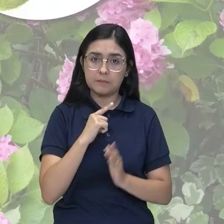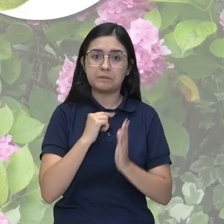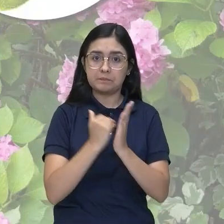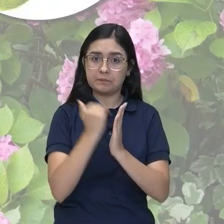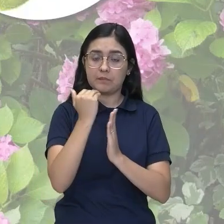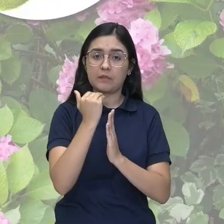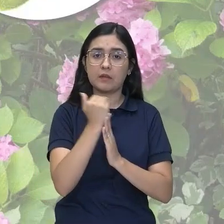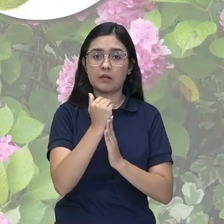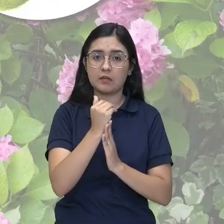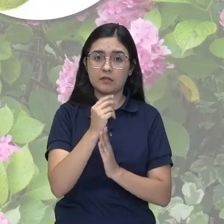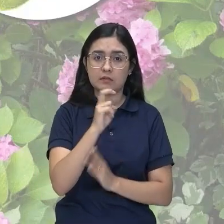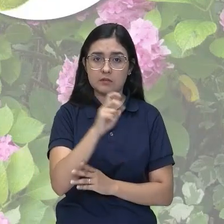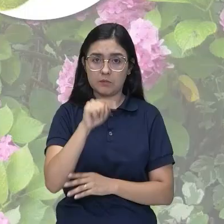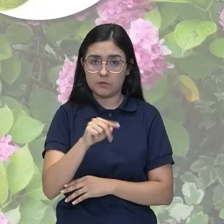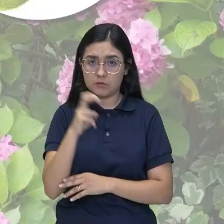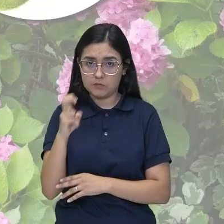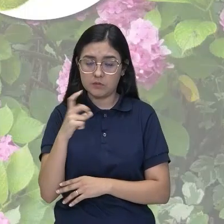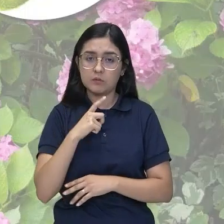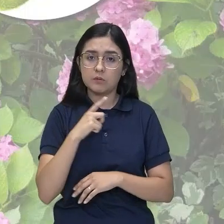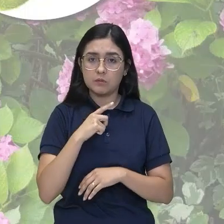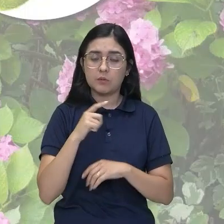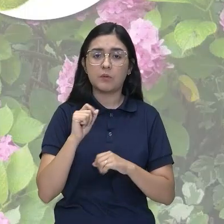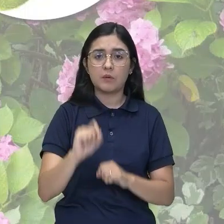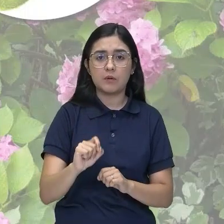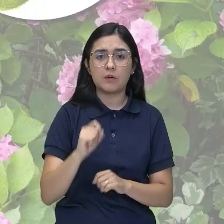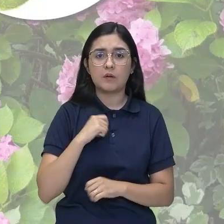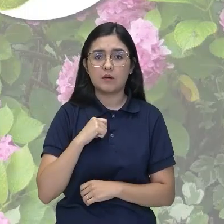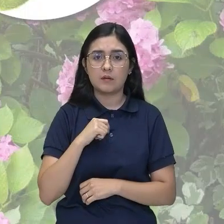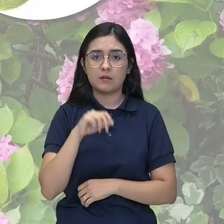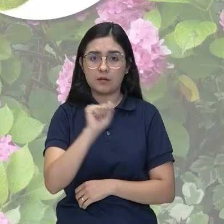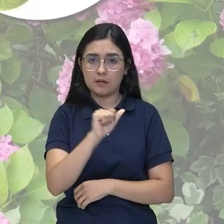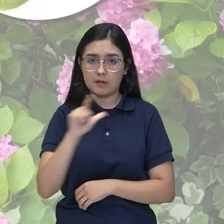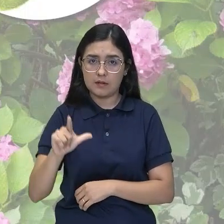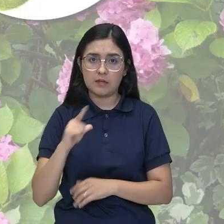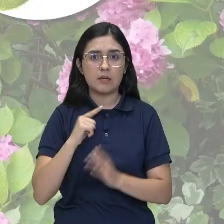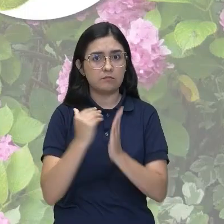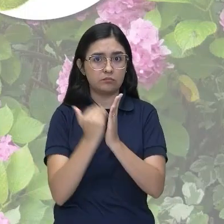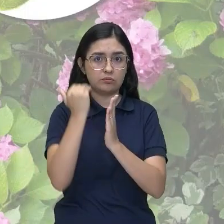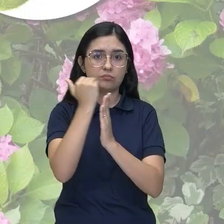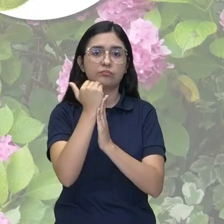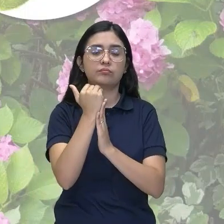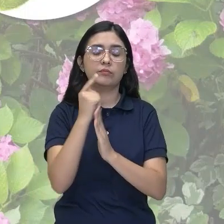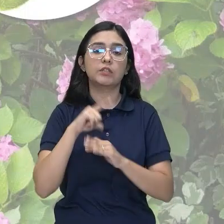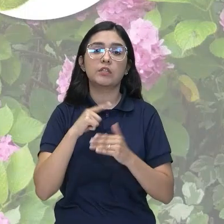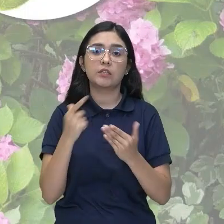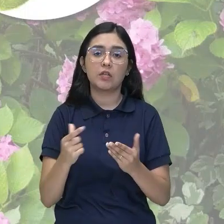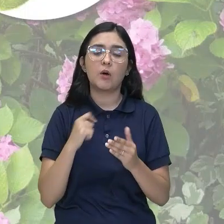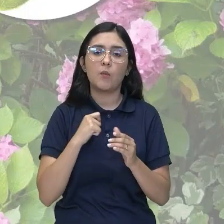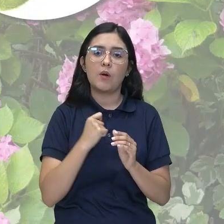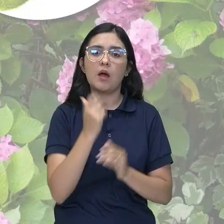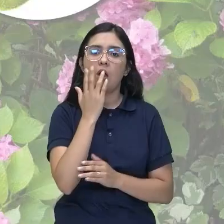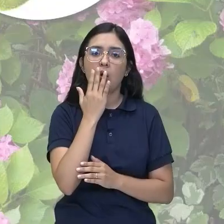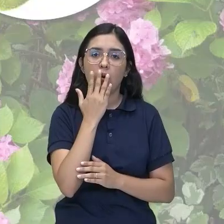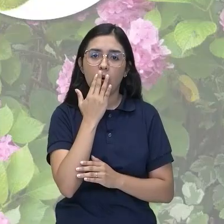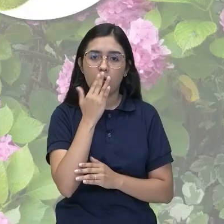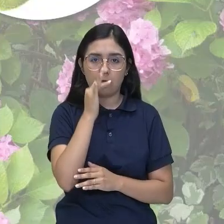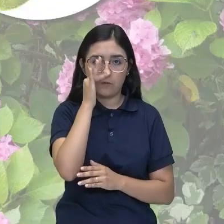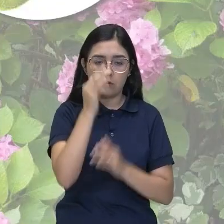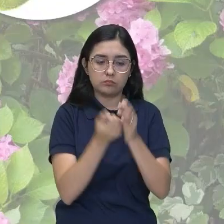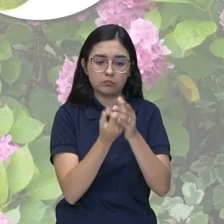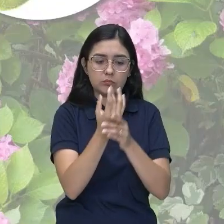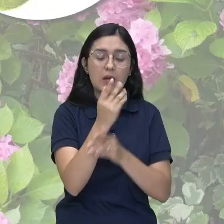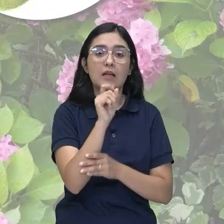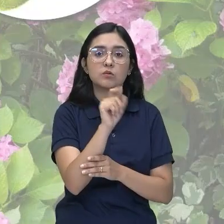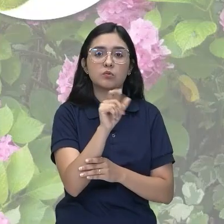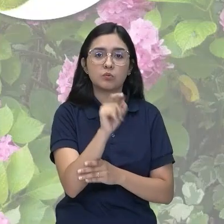o teor de alumínio, da concentração de alumínio é elevado e aí torna as flores azuis. E, por outro